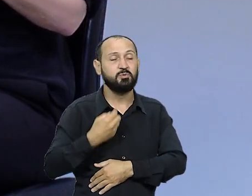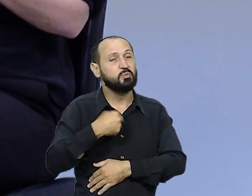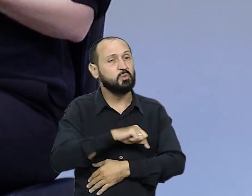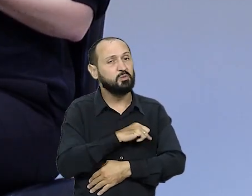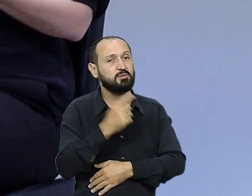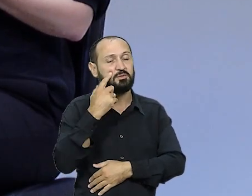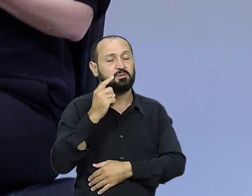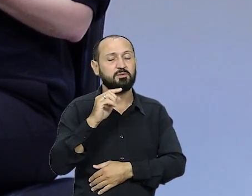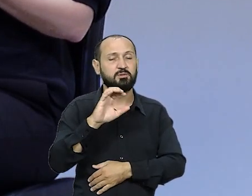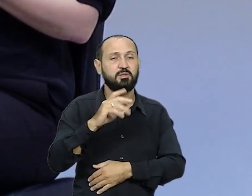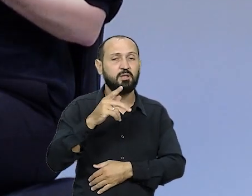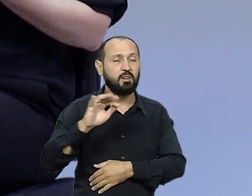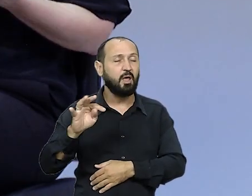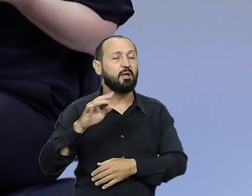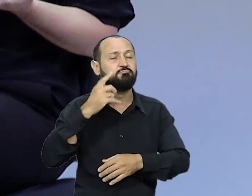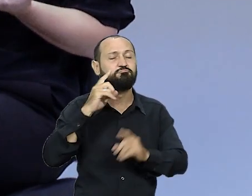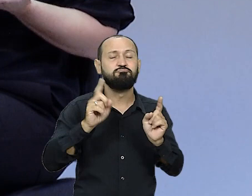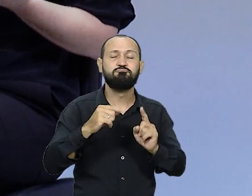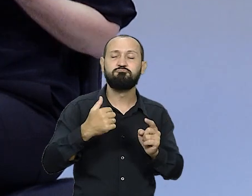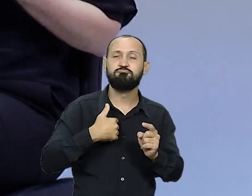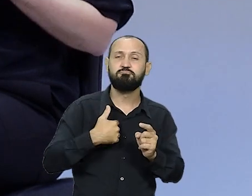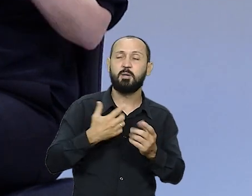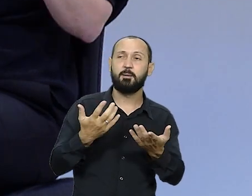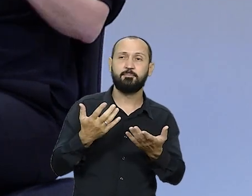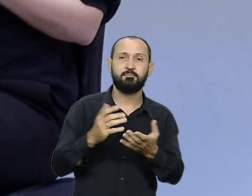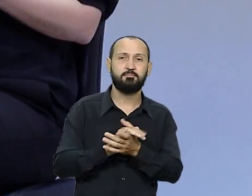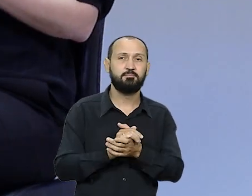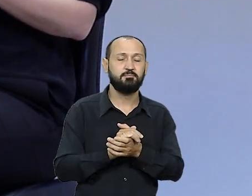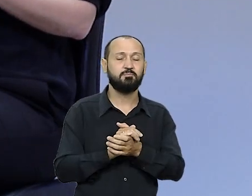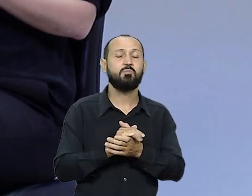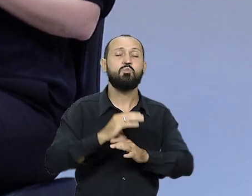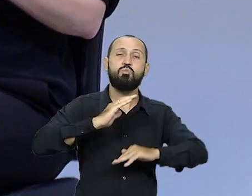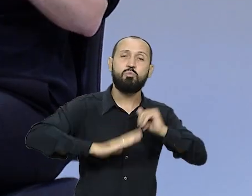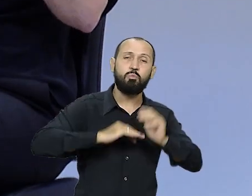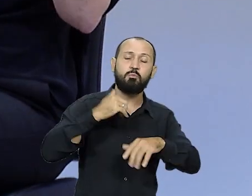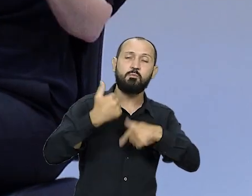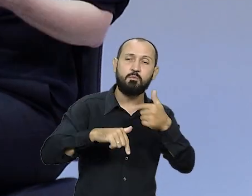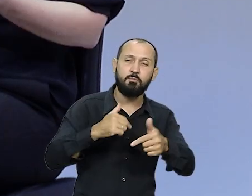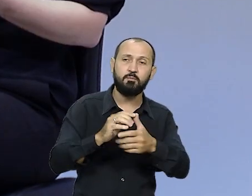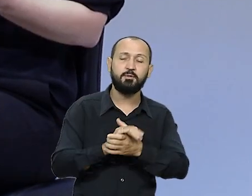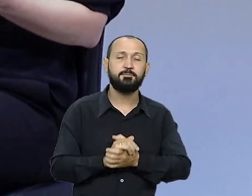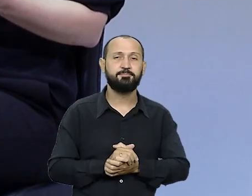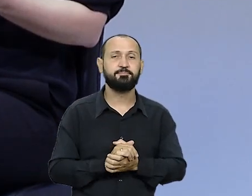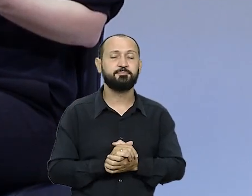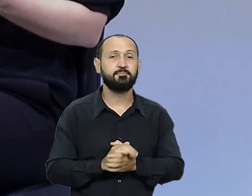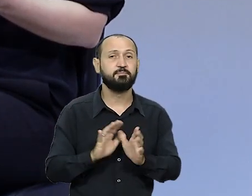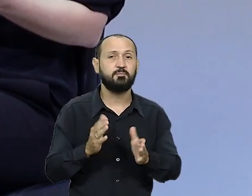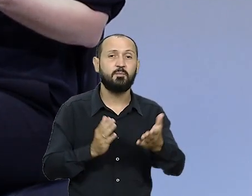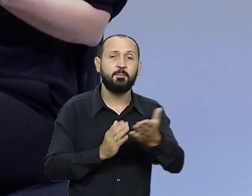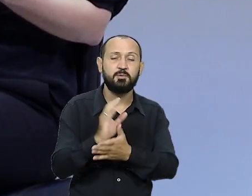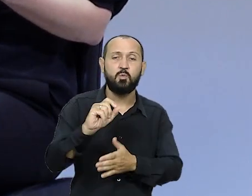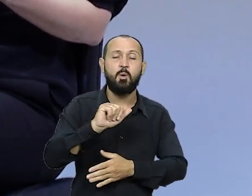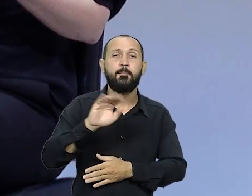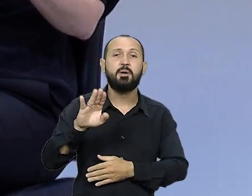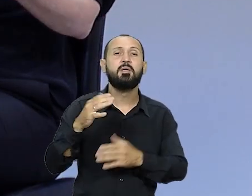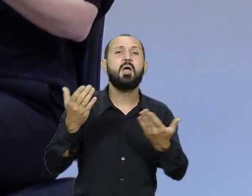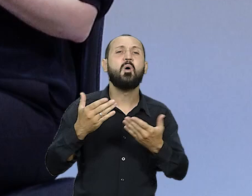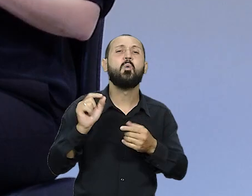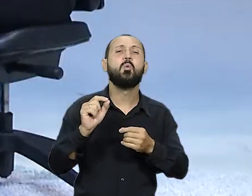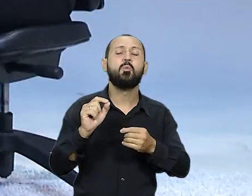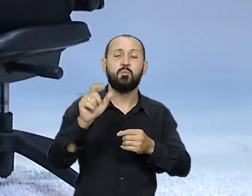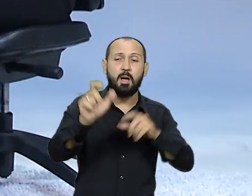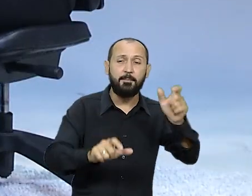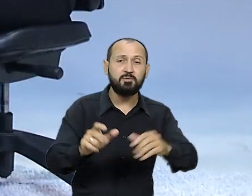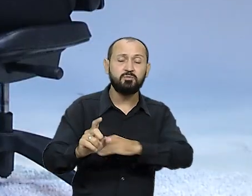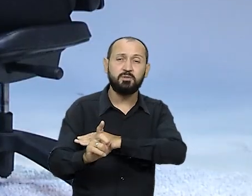vida nossa, do CPA, que compartilha não só a minha, mas dos profissionais que trabalham lá. Então, passei na